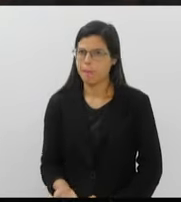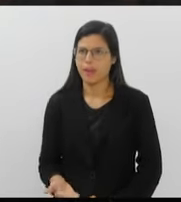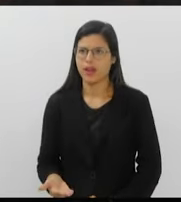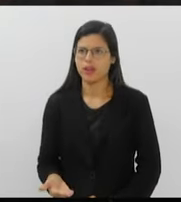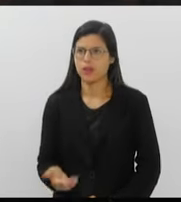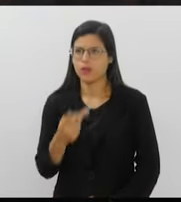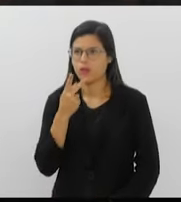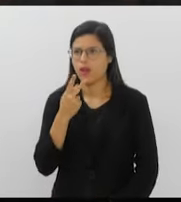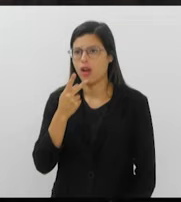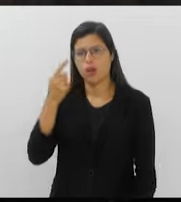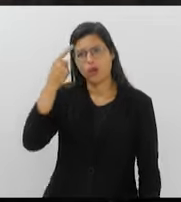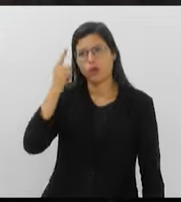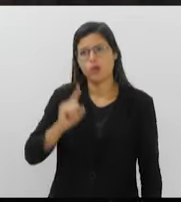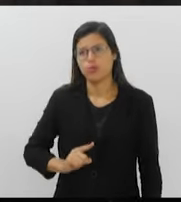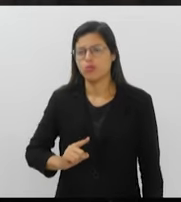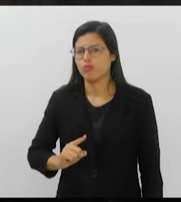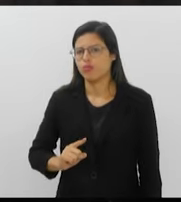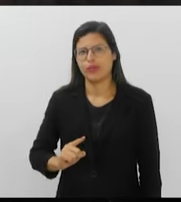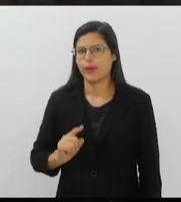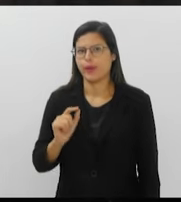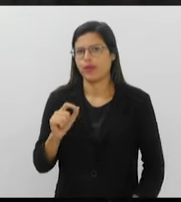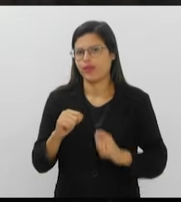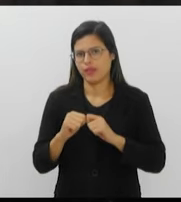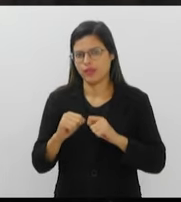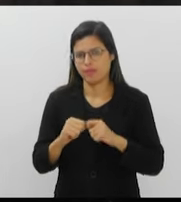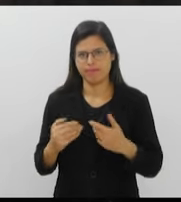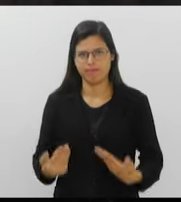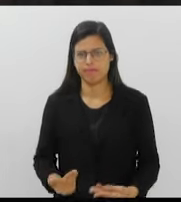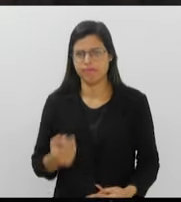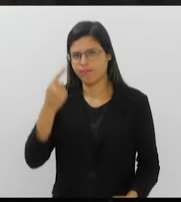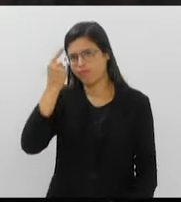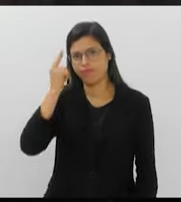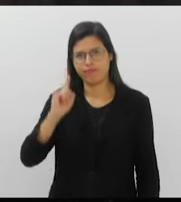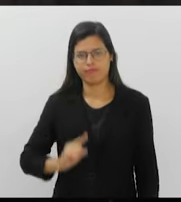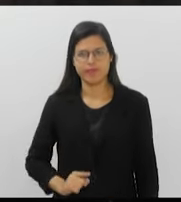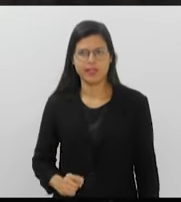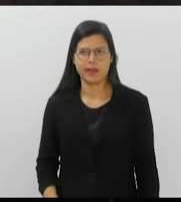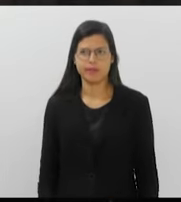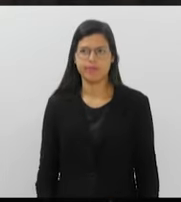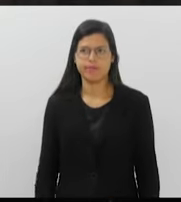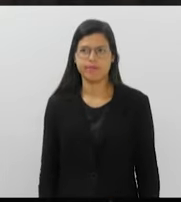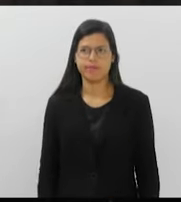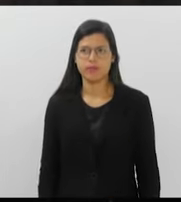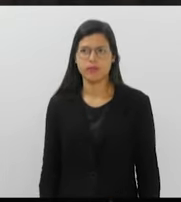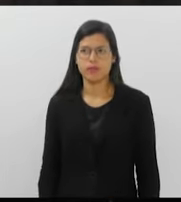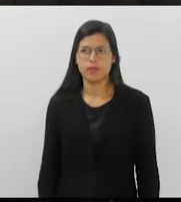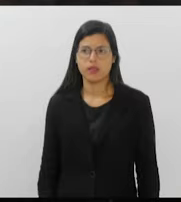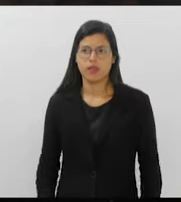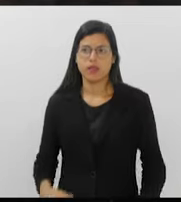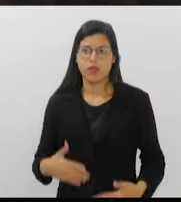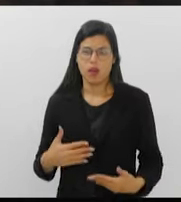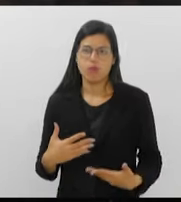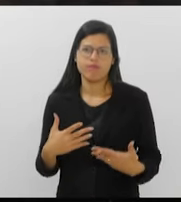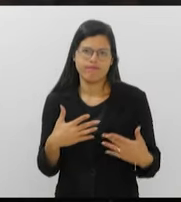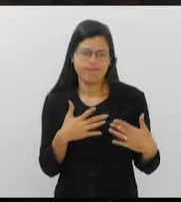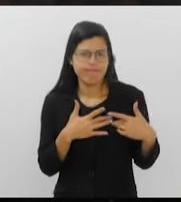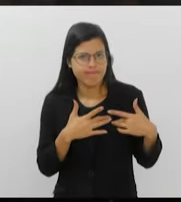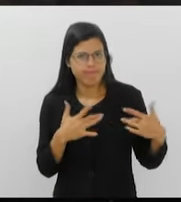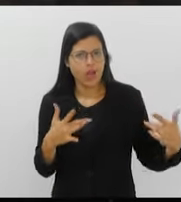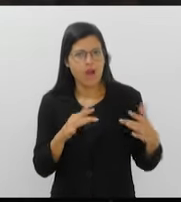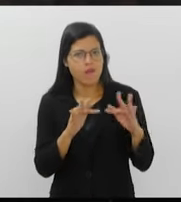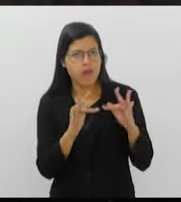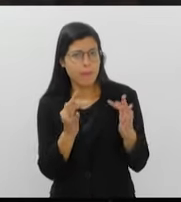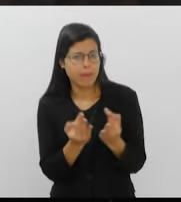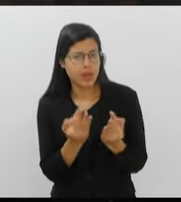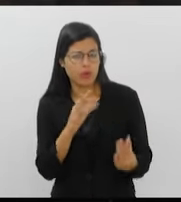vou dizer que eu não sei qual lado que está. Eu não sei qual lado que está. Então, eu queria deixar meus sentimentos aqui para a família